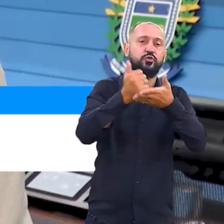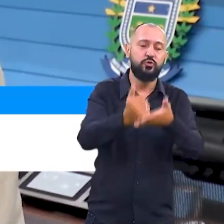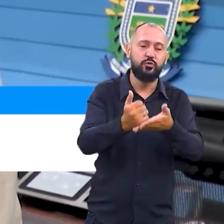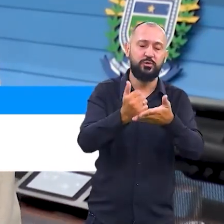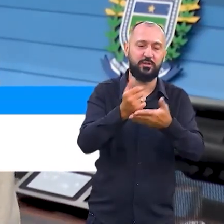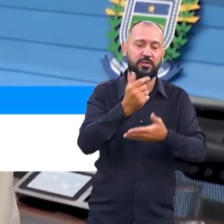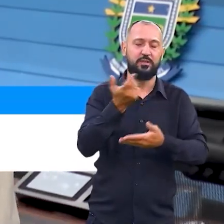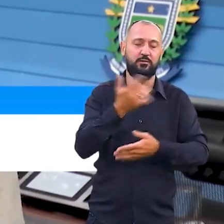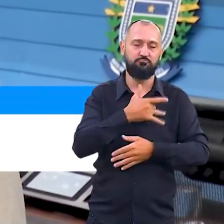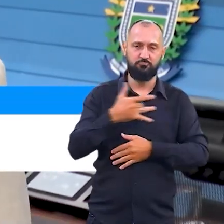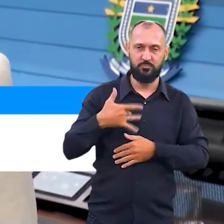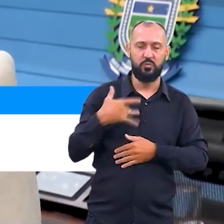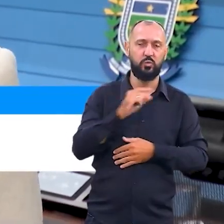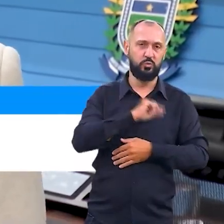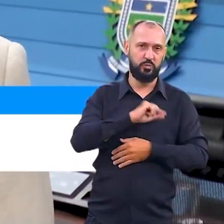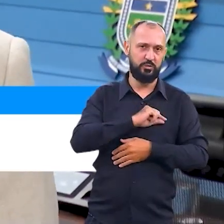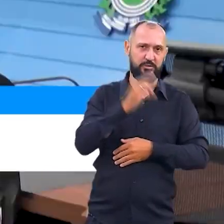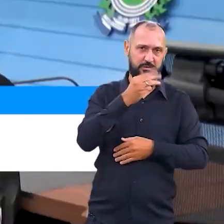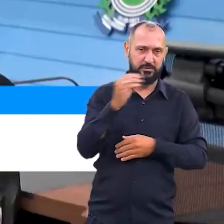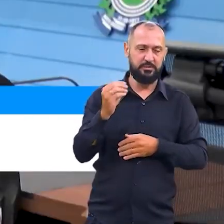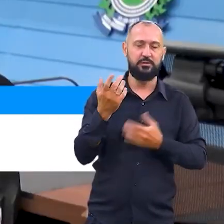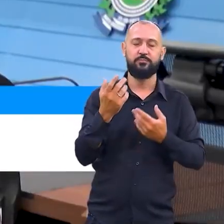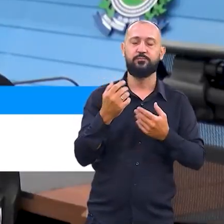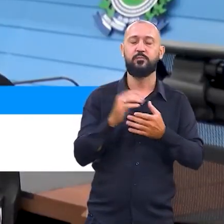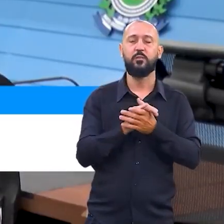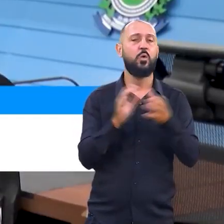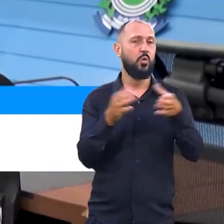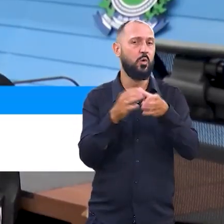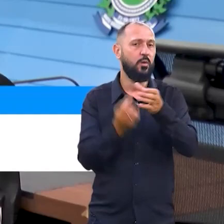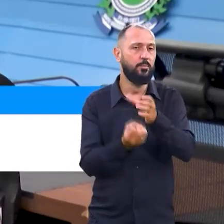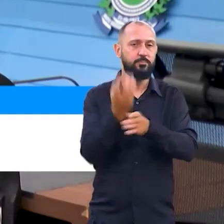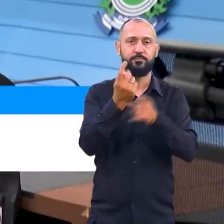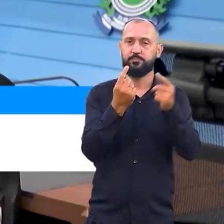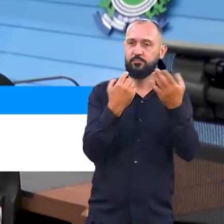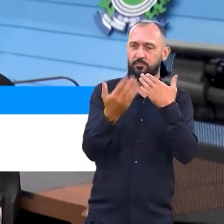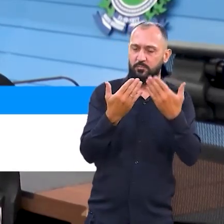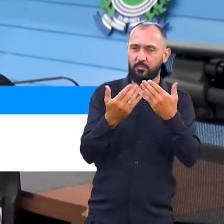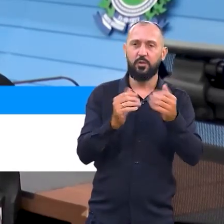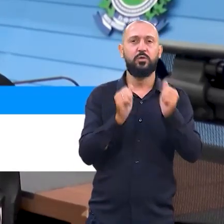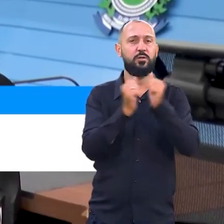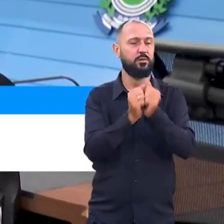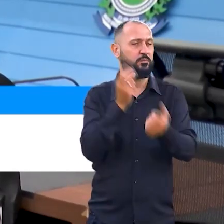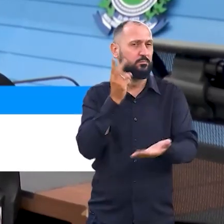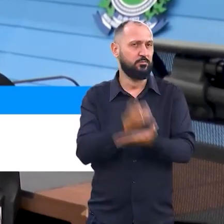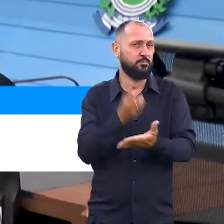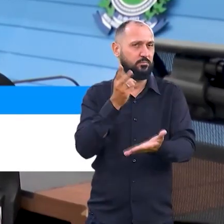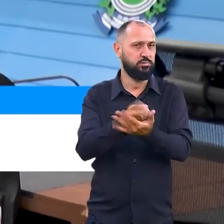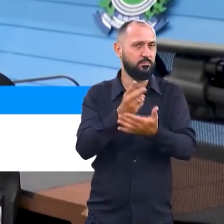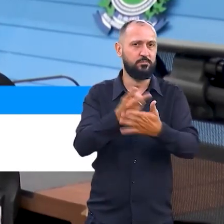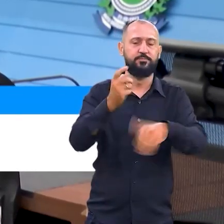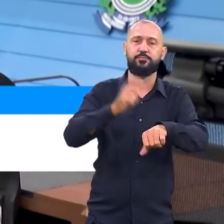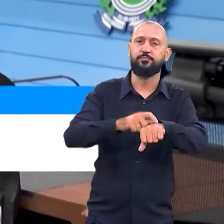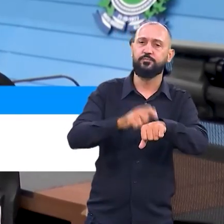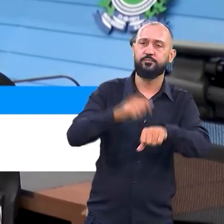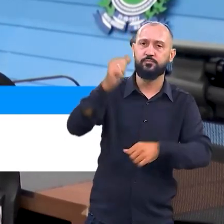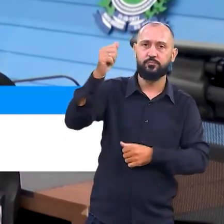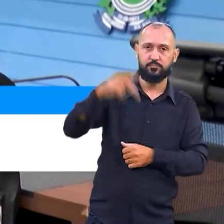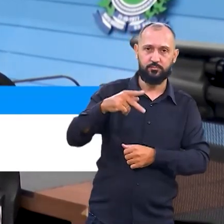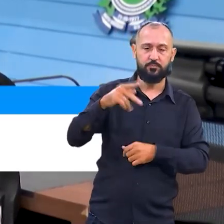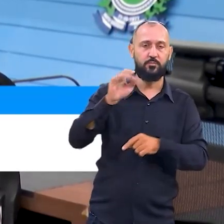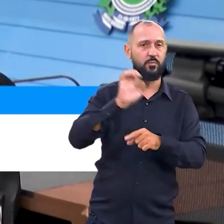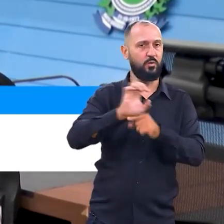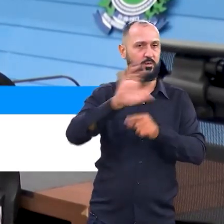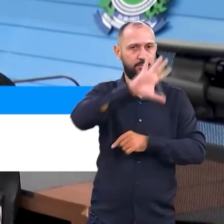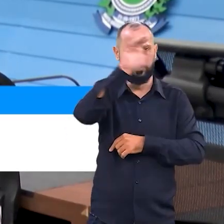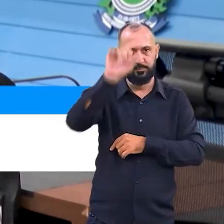conseguimos através do auxílio saúde buscar alternativas. A comissão criada aqui na Alemes vai debater de forma constante a situação